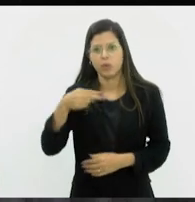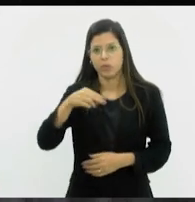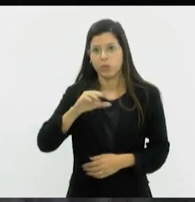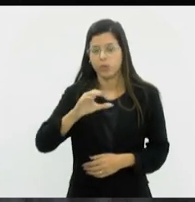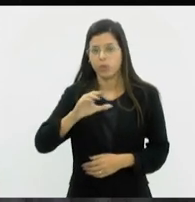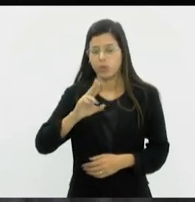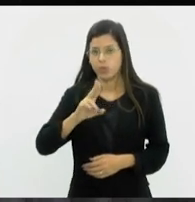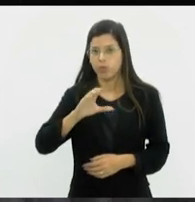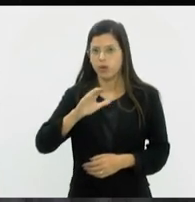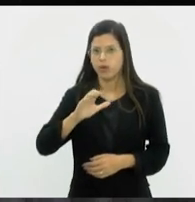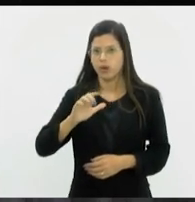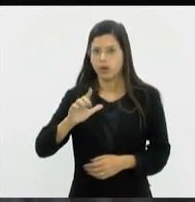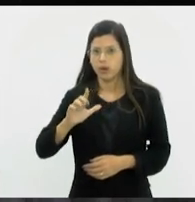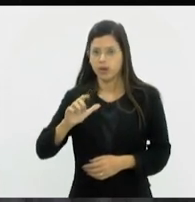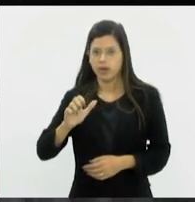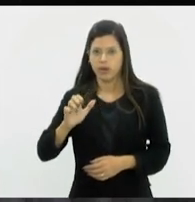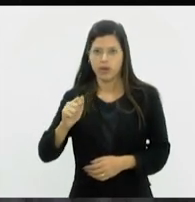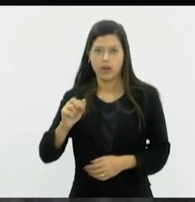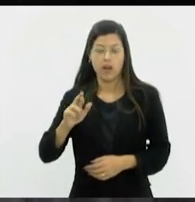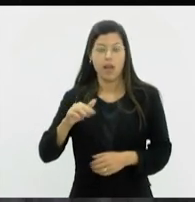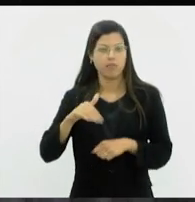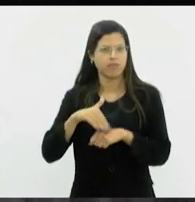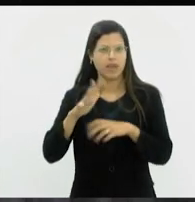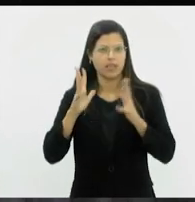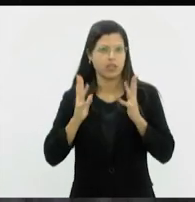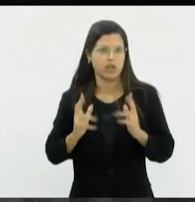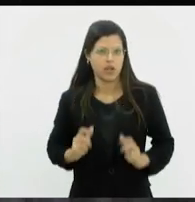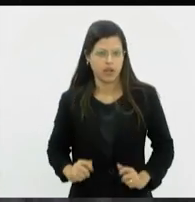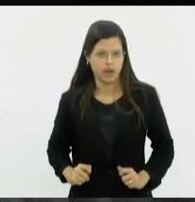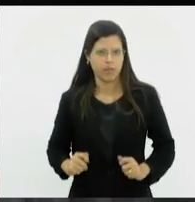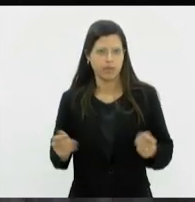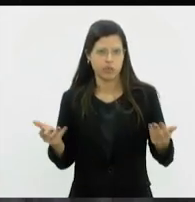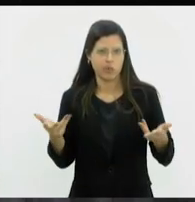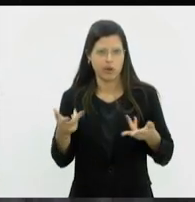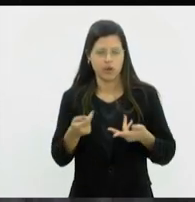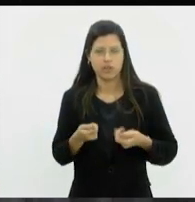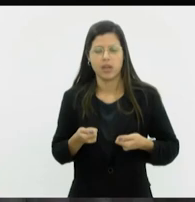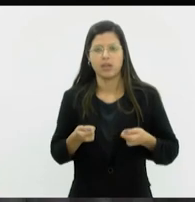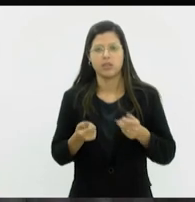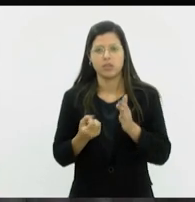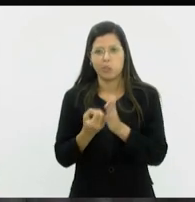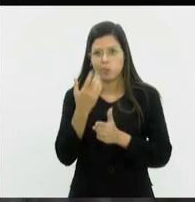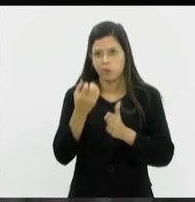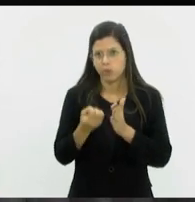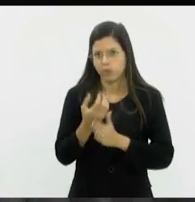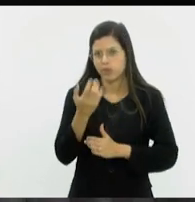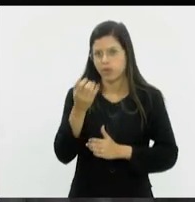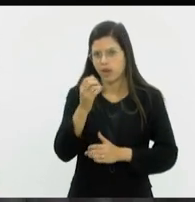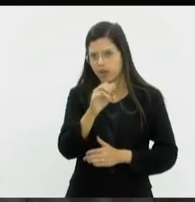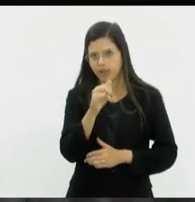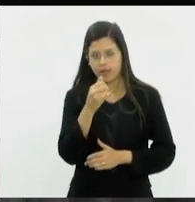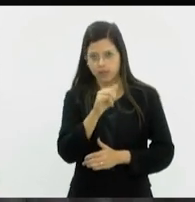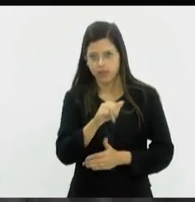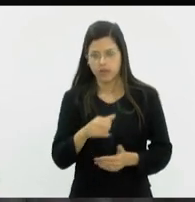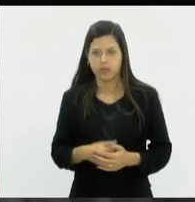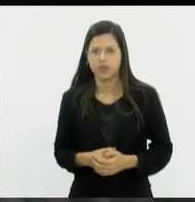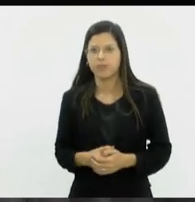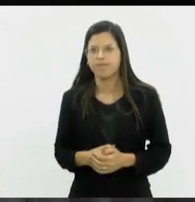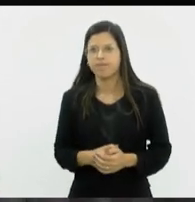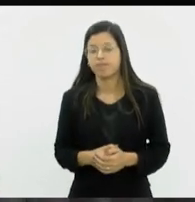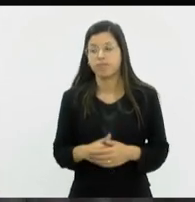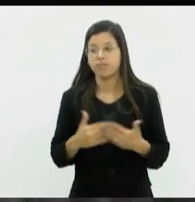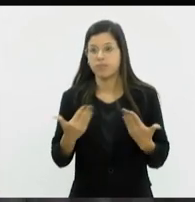é uma das fontes mais limpas e eficazes de geração de eletricidade. A energia nuclear,